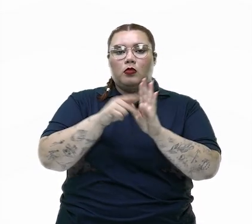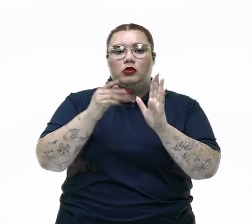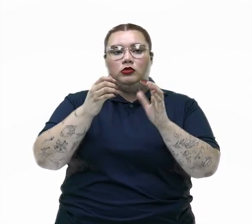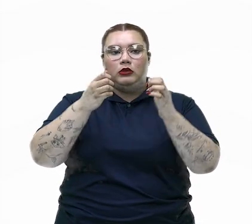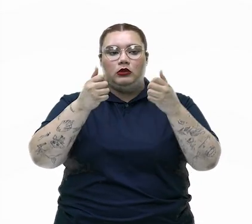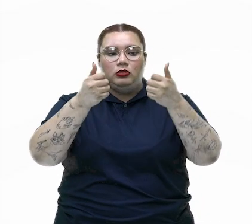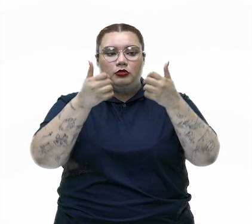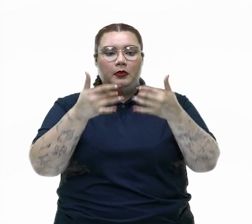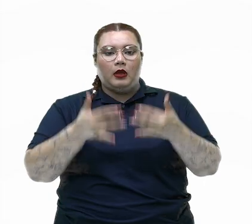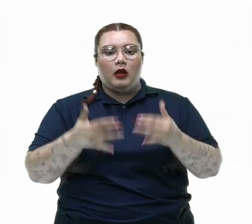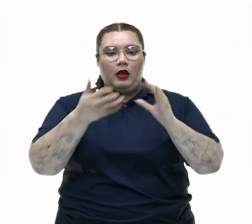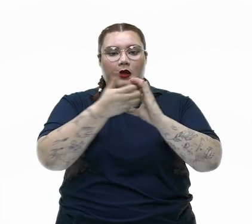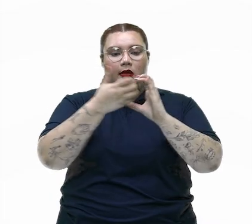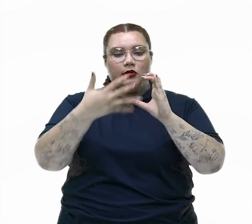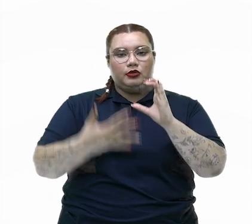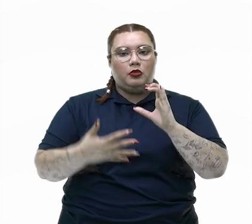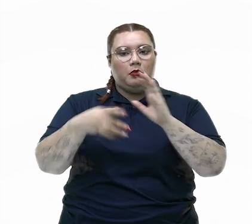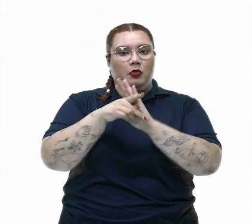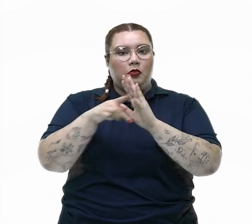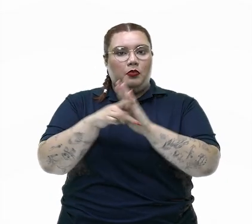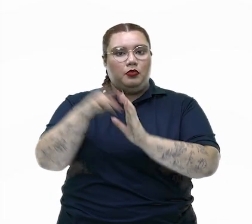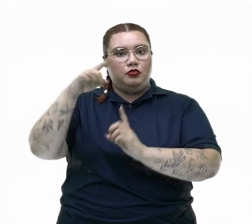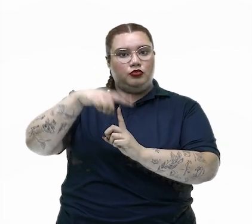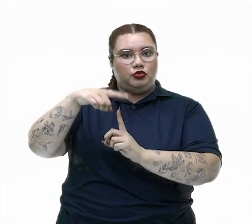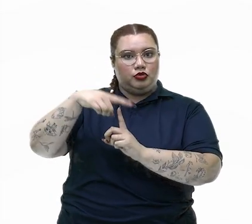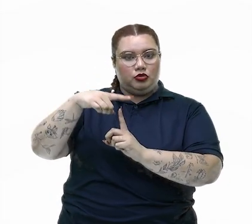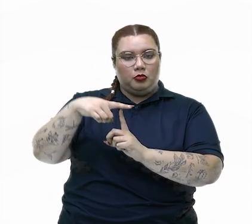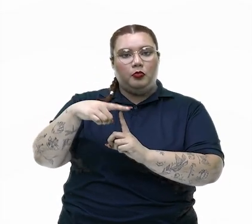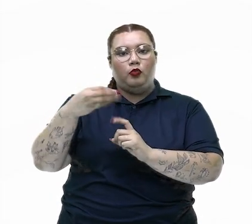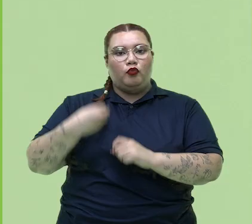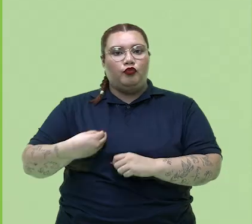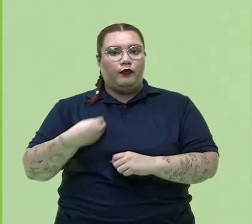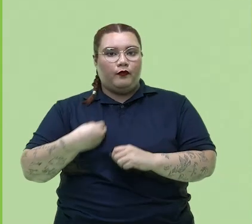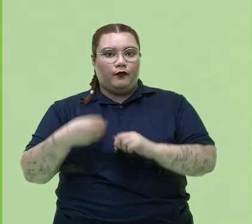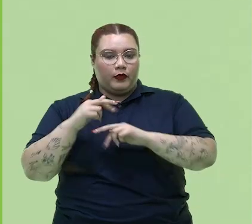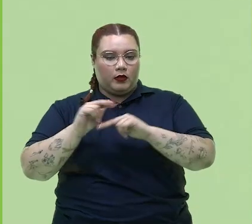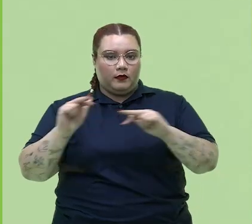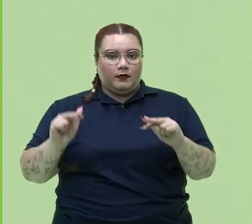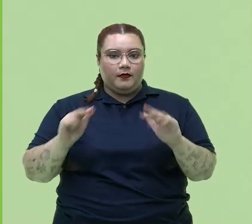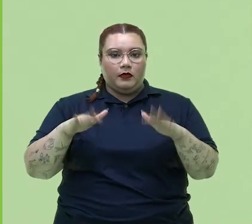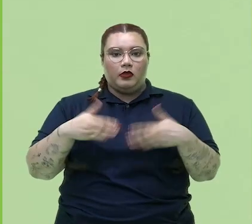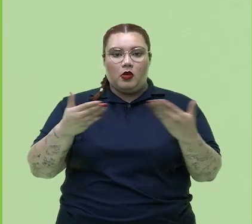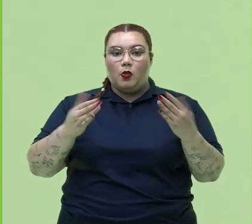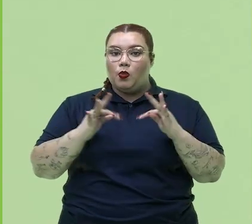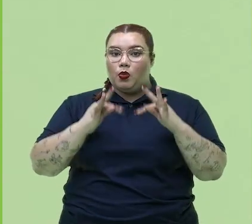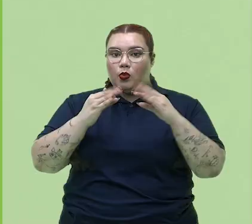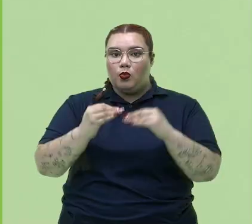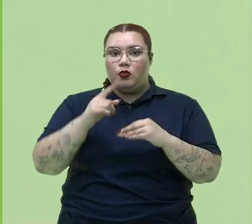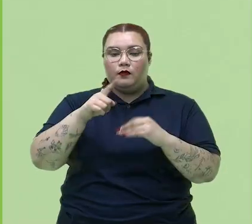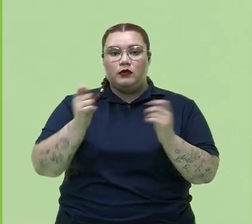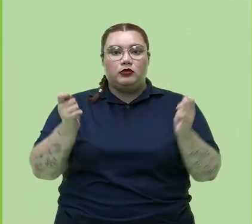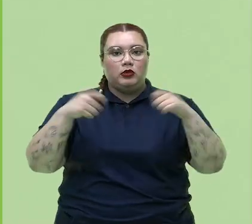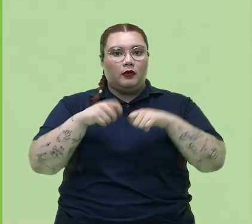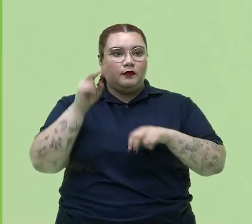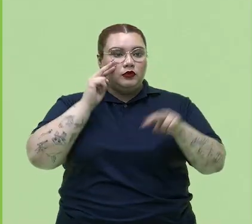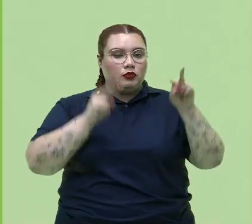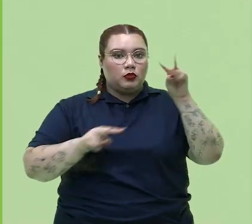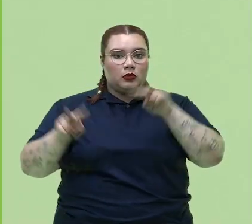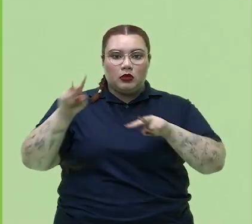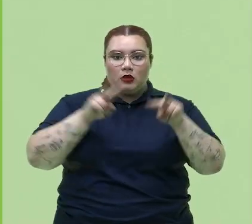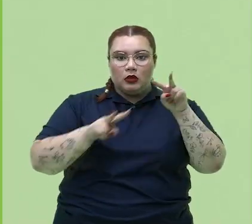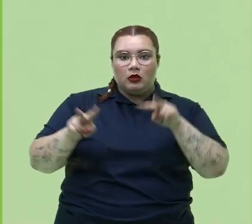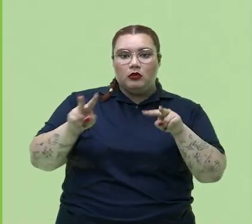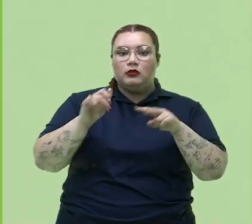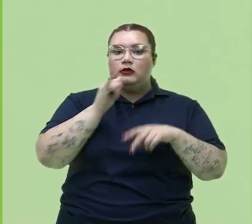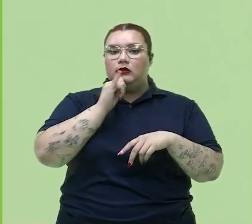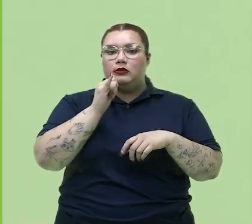as características de um organismo. Então, tudo que você consegue visualizar quando você está olhando um espelho,